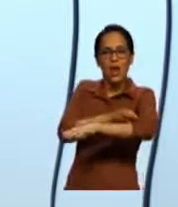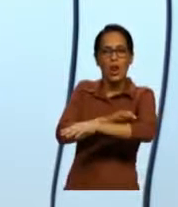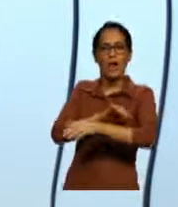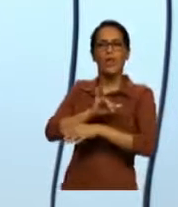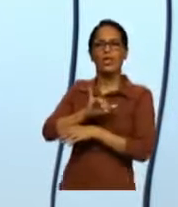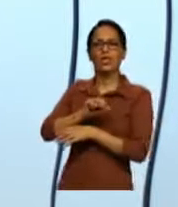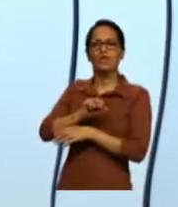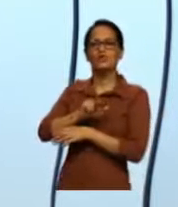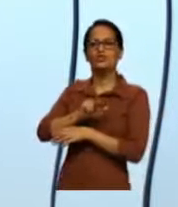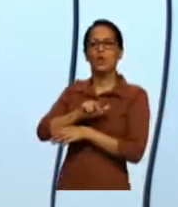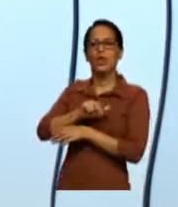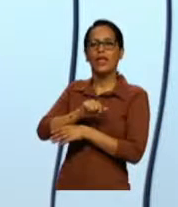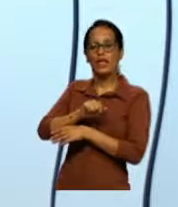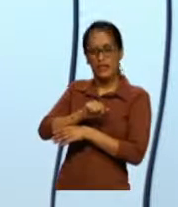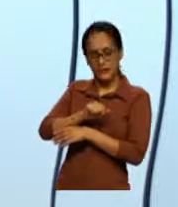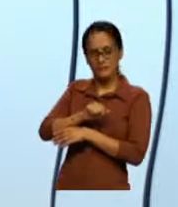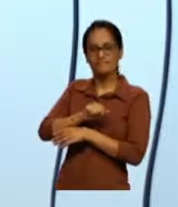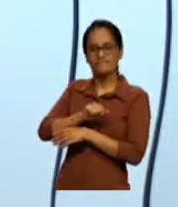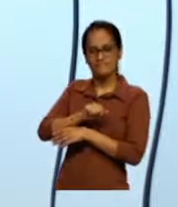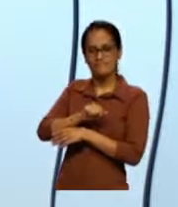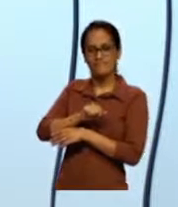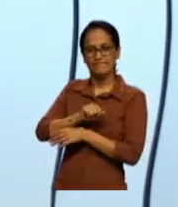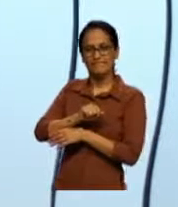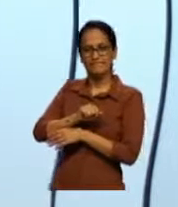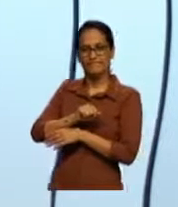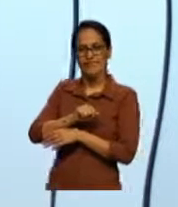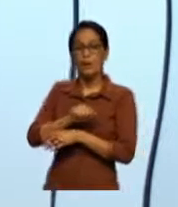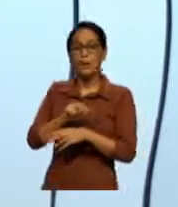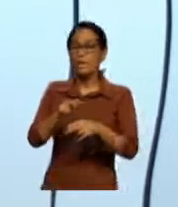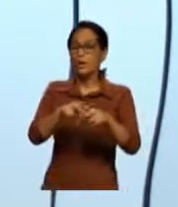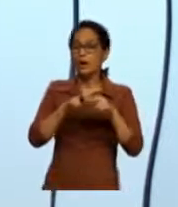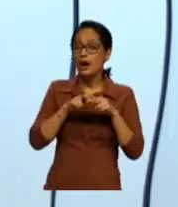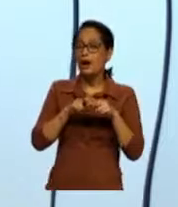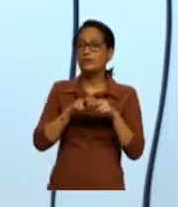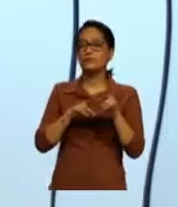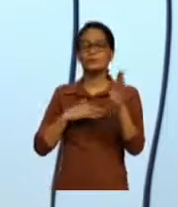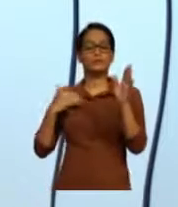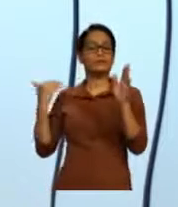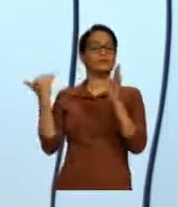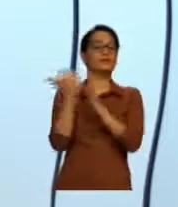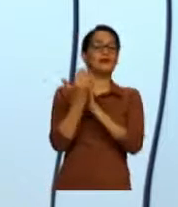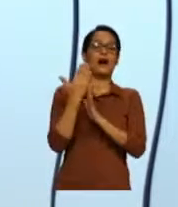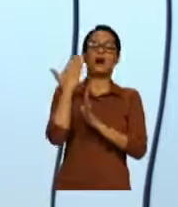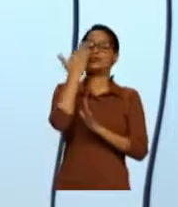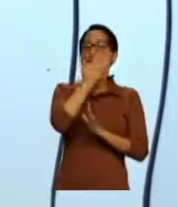não conseguem, a partir de tanto açúcar que nós temos no sangue, eles não